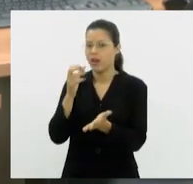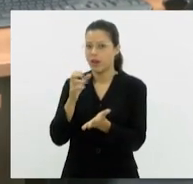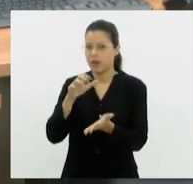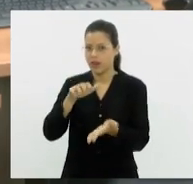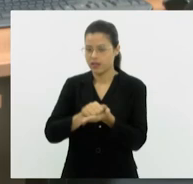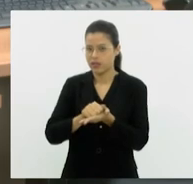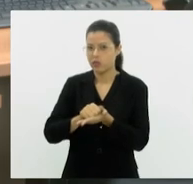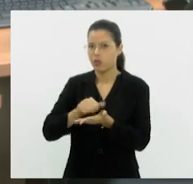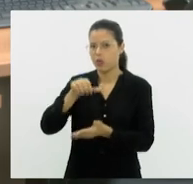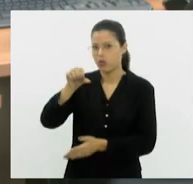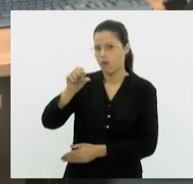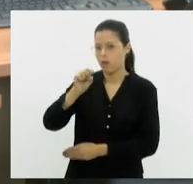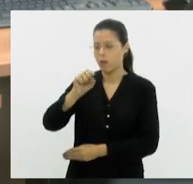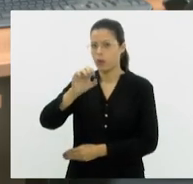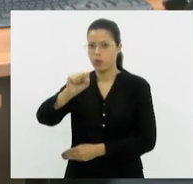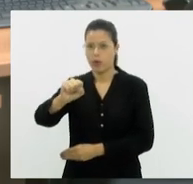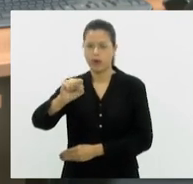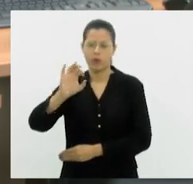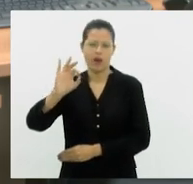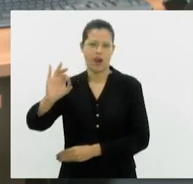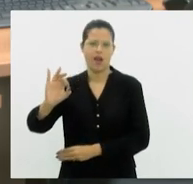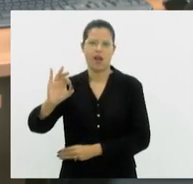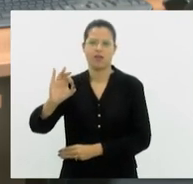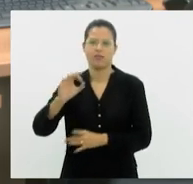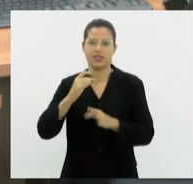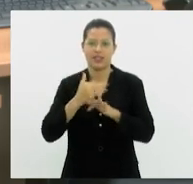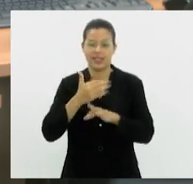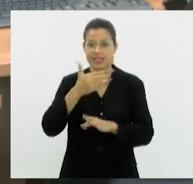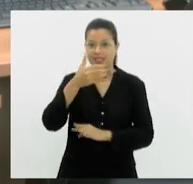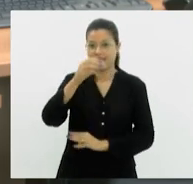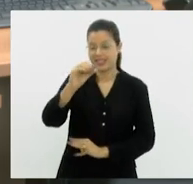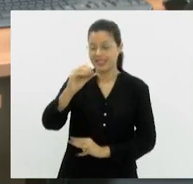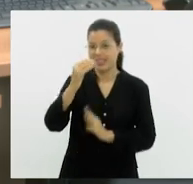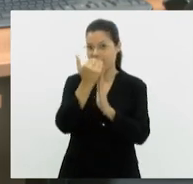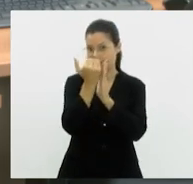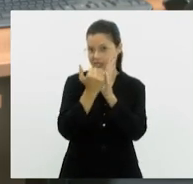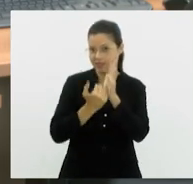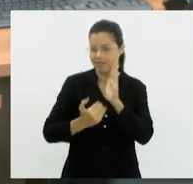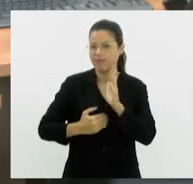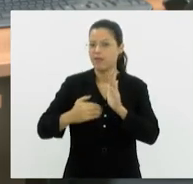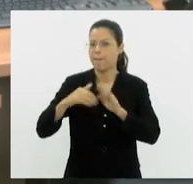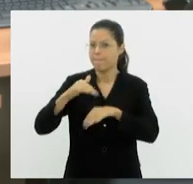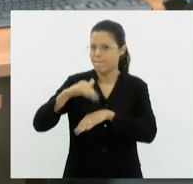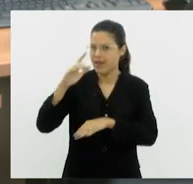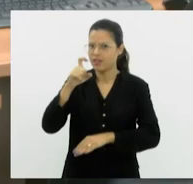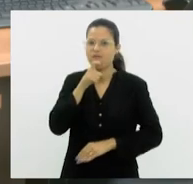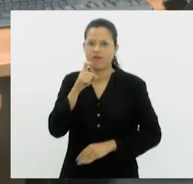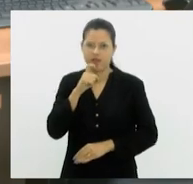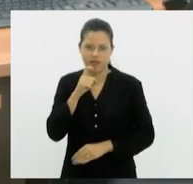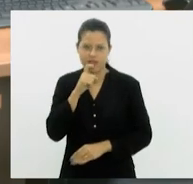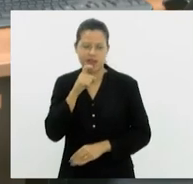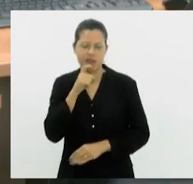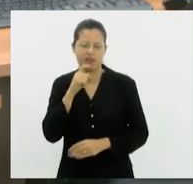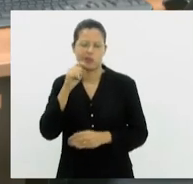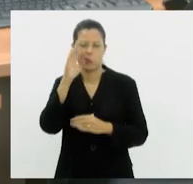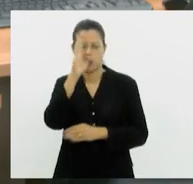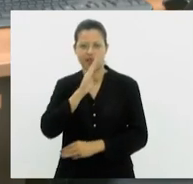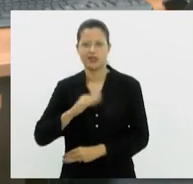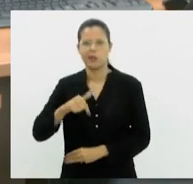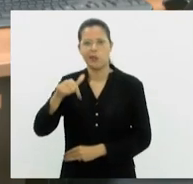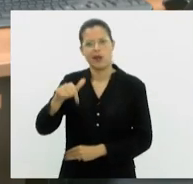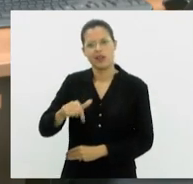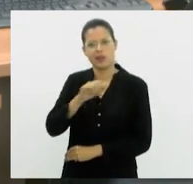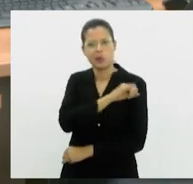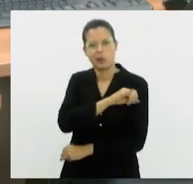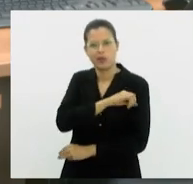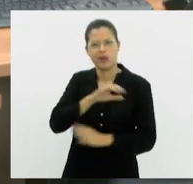9,8 graus. A cidade ficou entre as 10 cidades mais frias do Brasil. Aqui no Rio, o dia amanheceu com